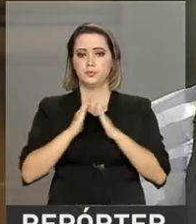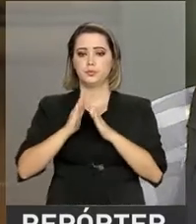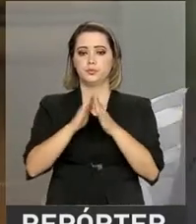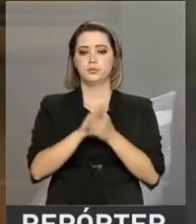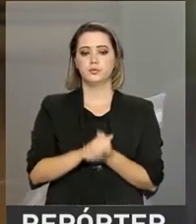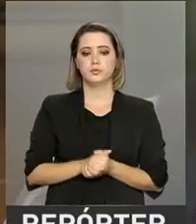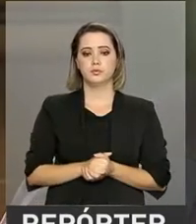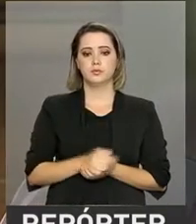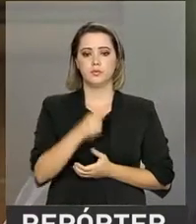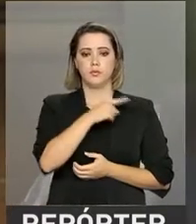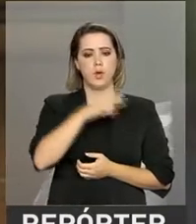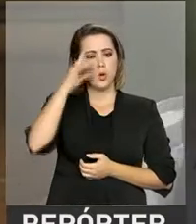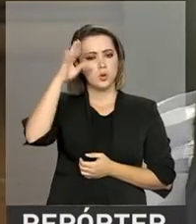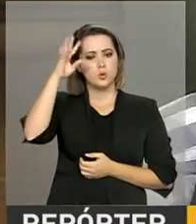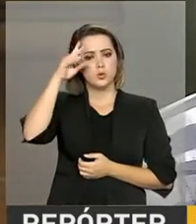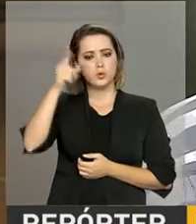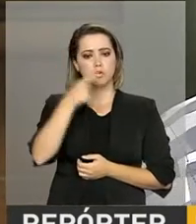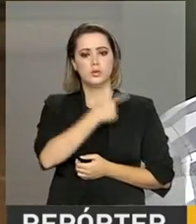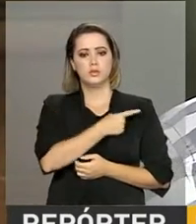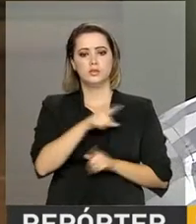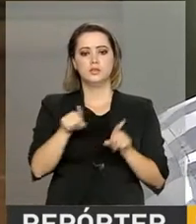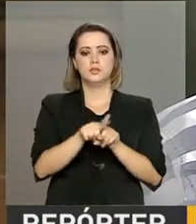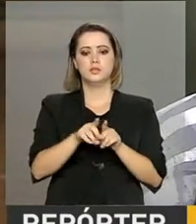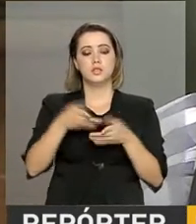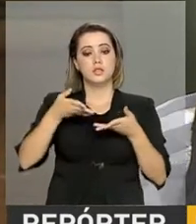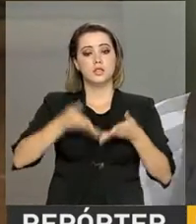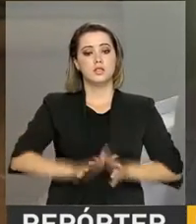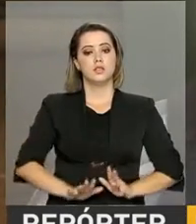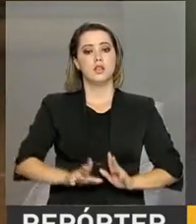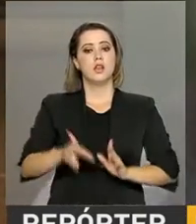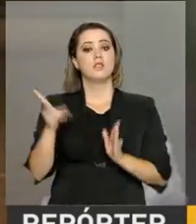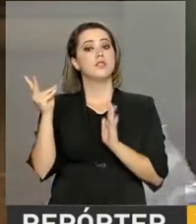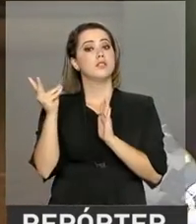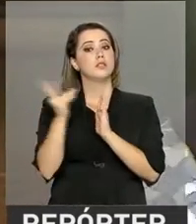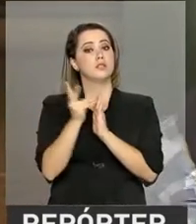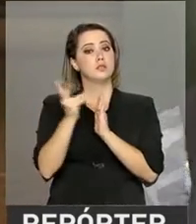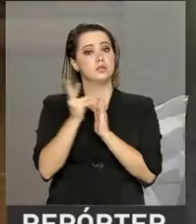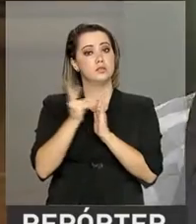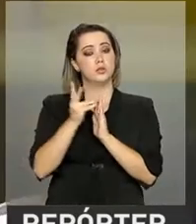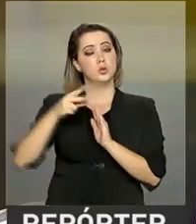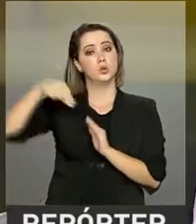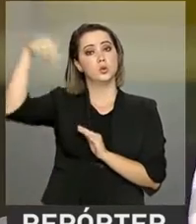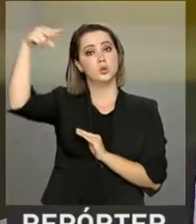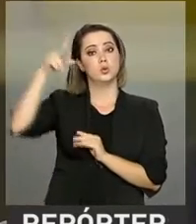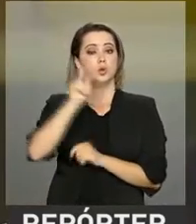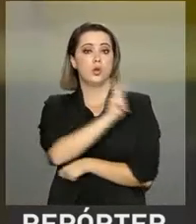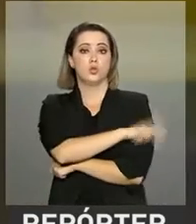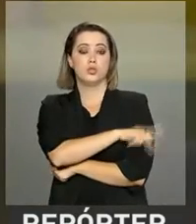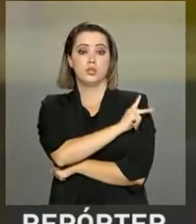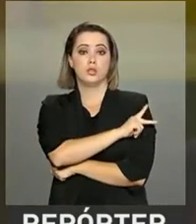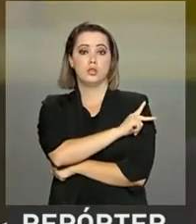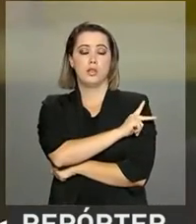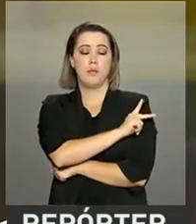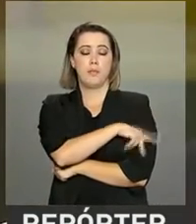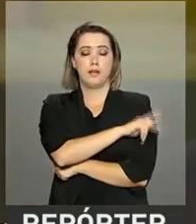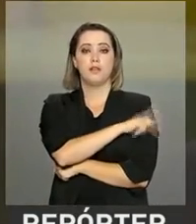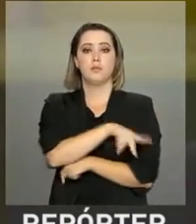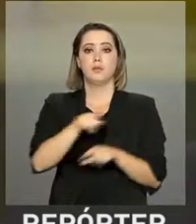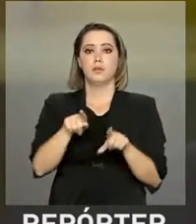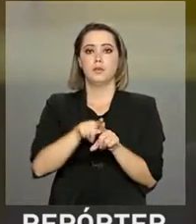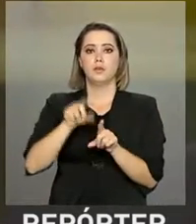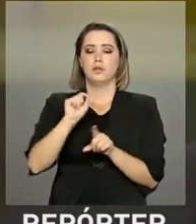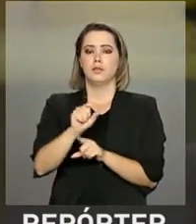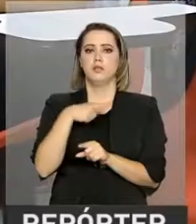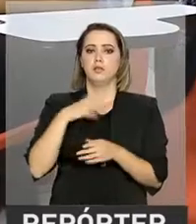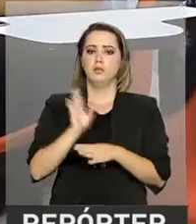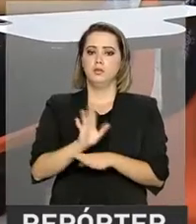o sonho de porão potiguar que nasceu numa aldeia indígena no litoral norte da paraíba sempre foi fazer uma faculdade para ajudar a